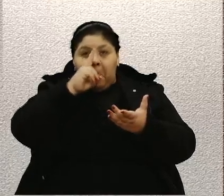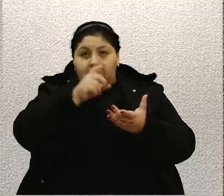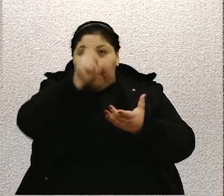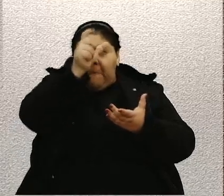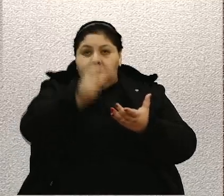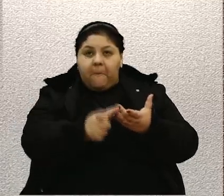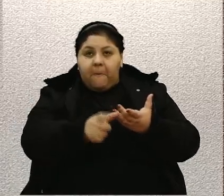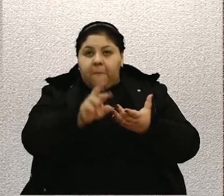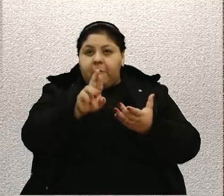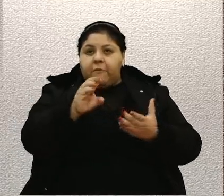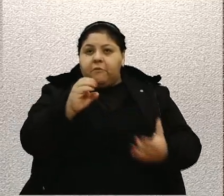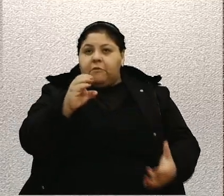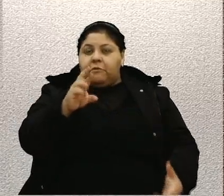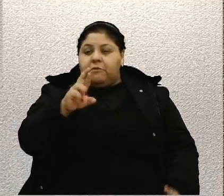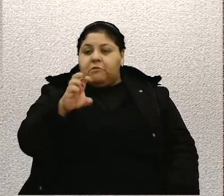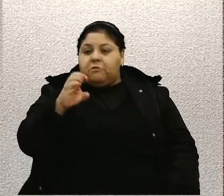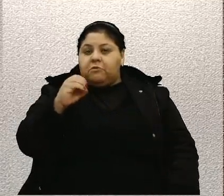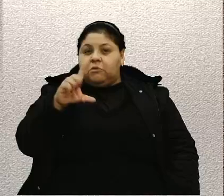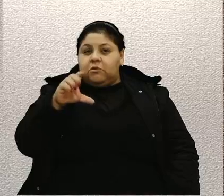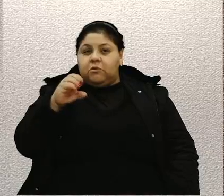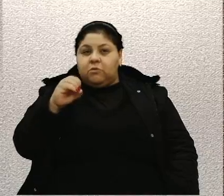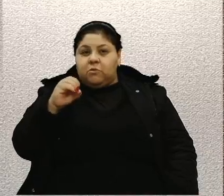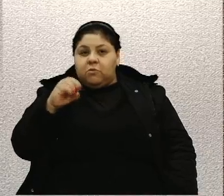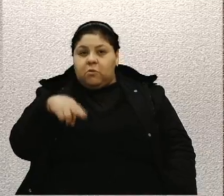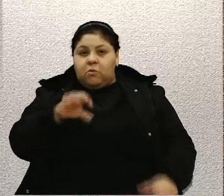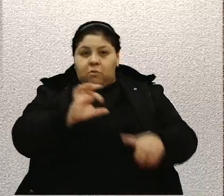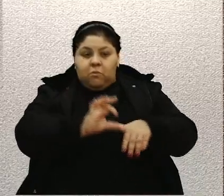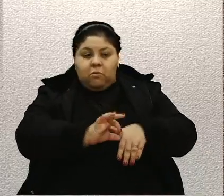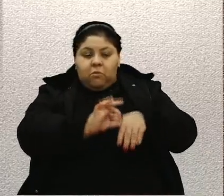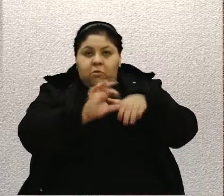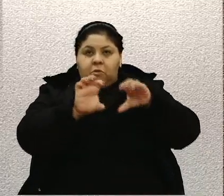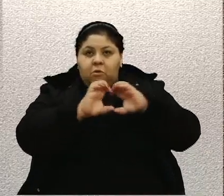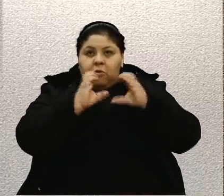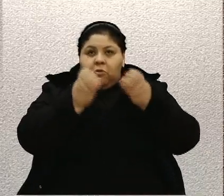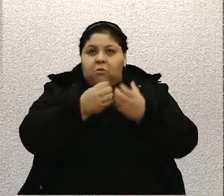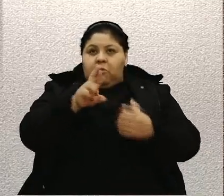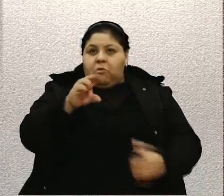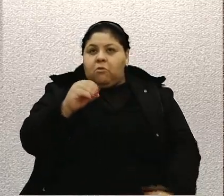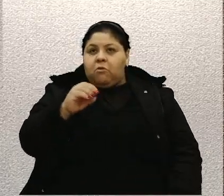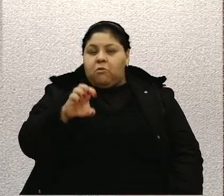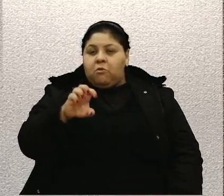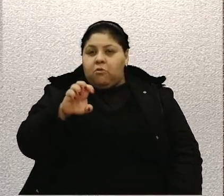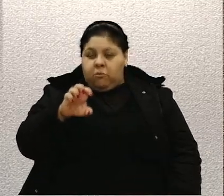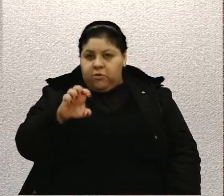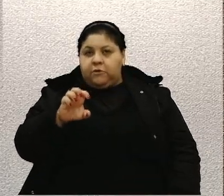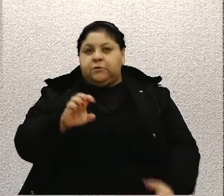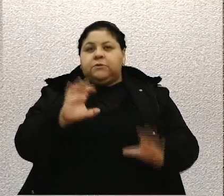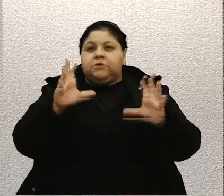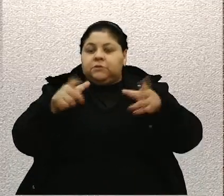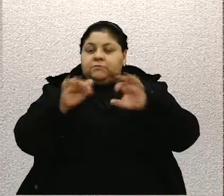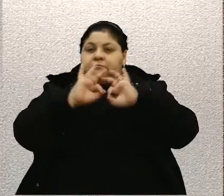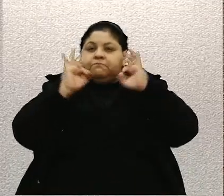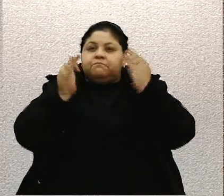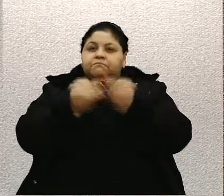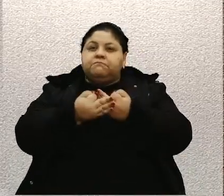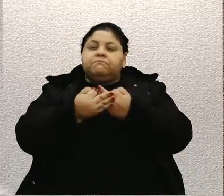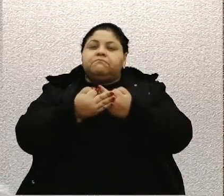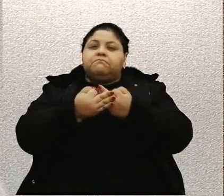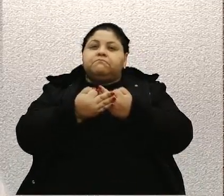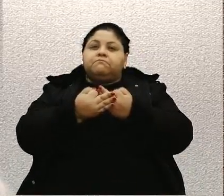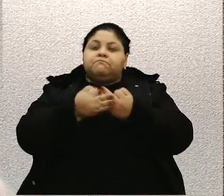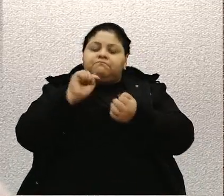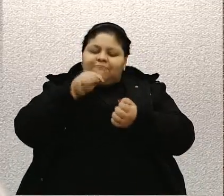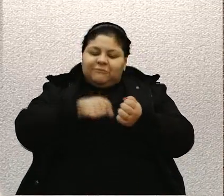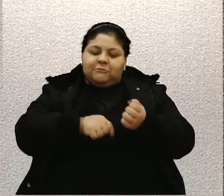bairro Reolon, mas uma grande líder comunitária, a Rosemar Dias, mais conhecida por Rose. A todos os familiares, nossos